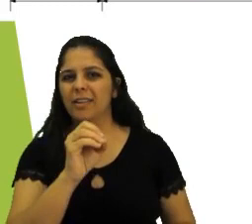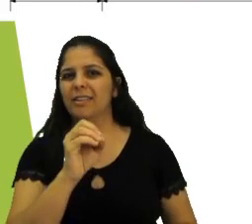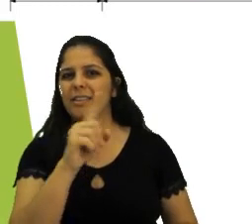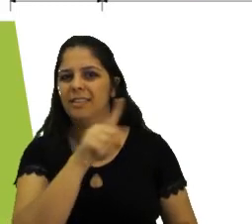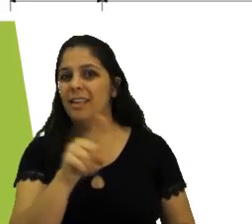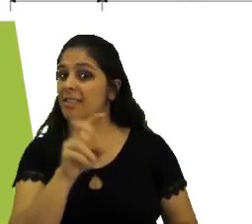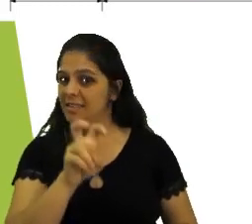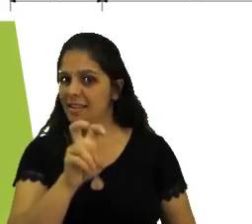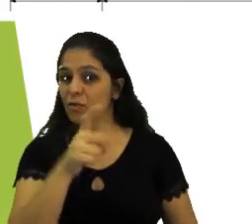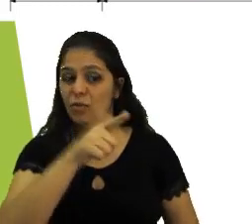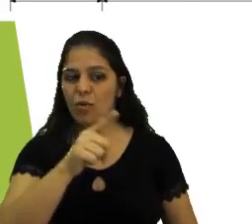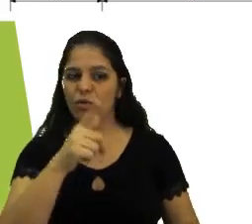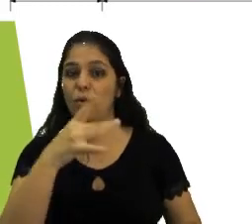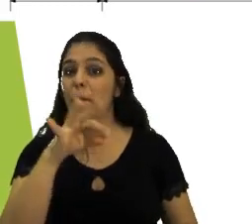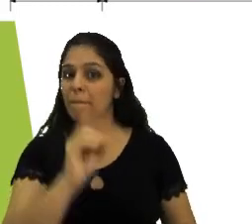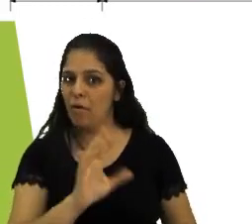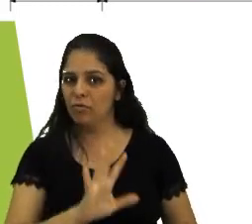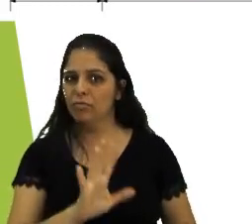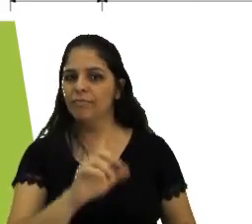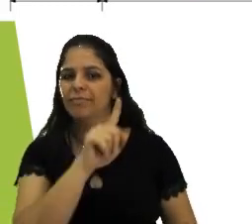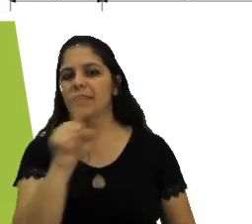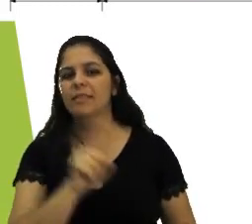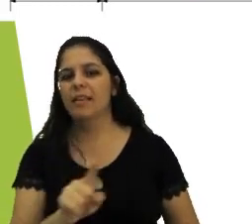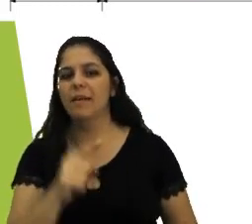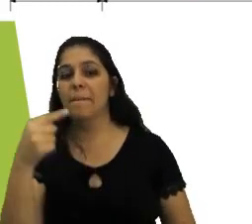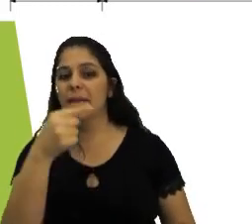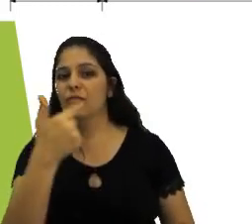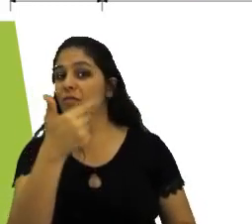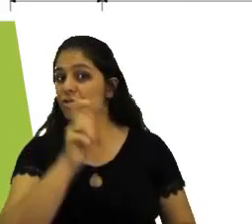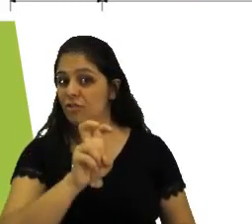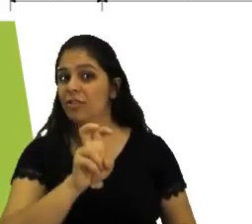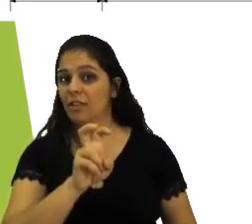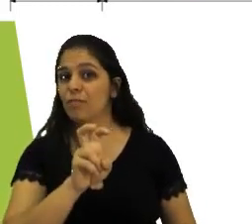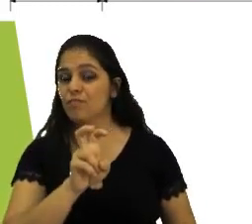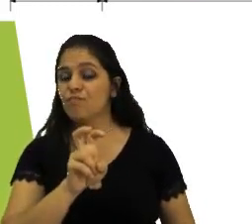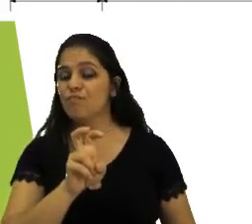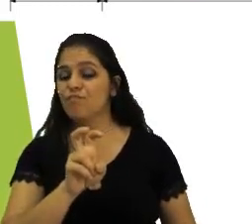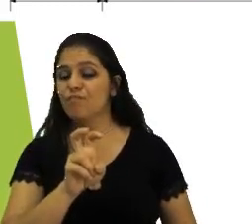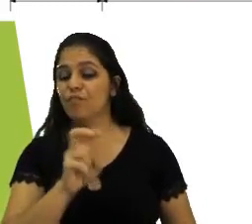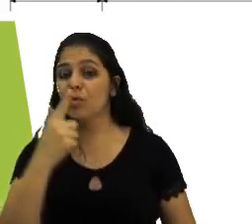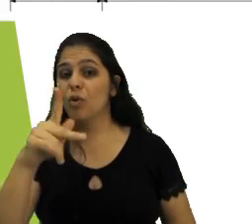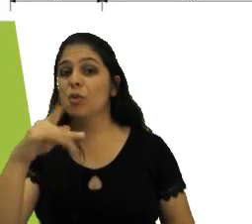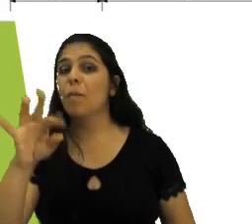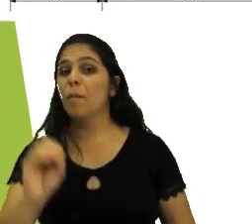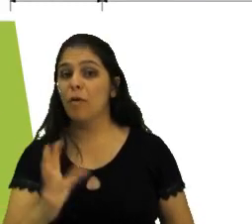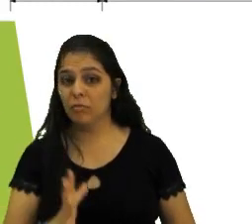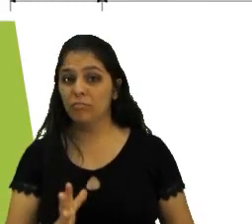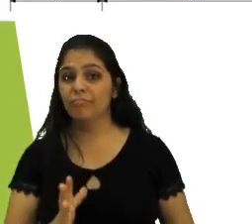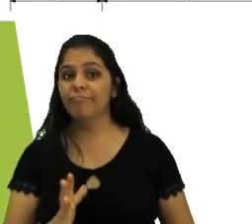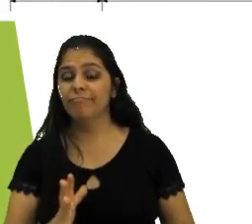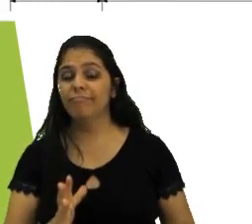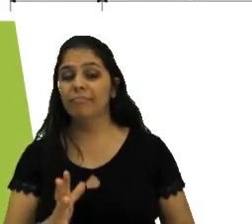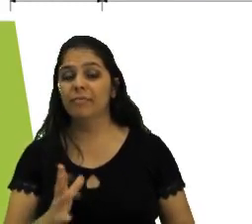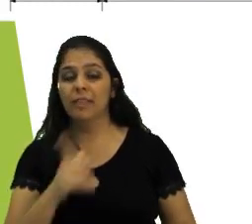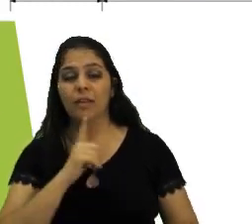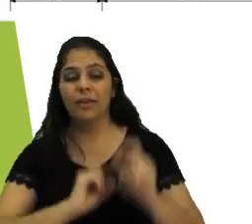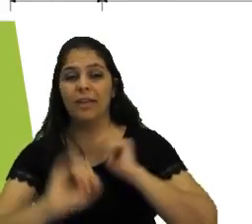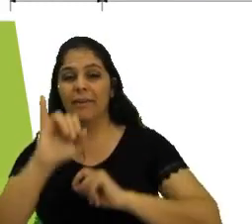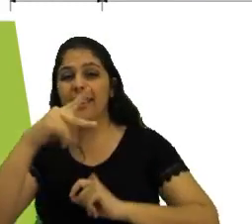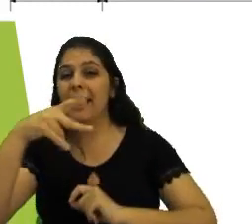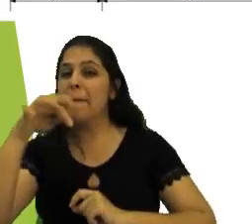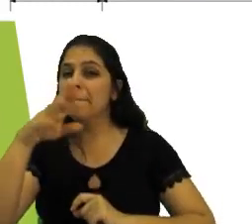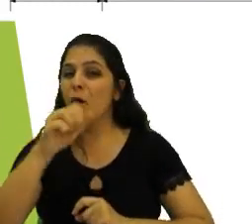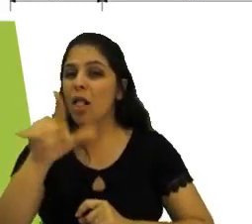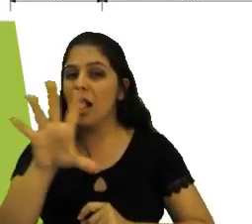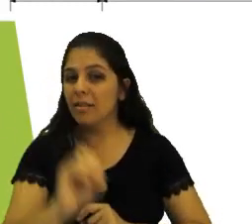outro ponto, z menos 25, tá? Nesse outro ponto, uma interpolação aqui, ó, que no caso ele foi